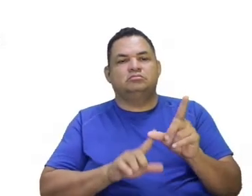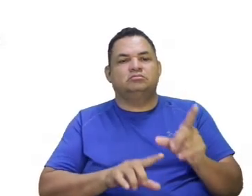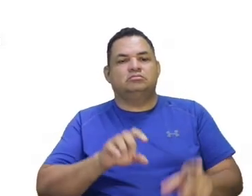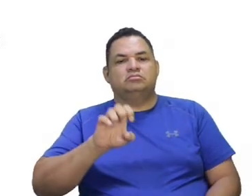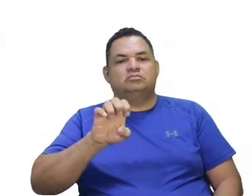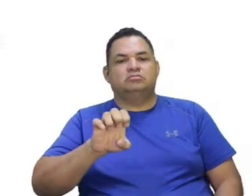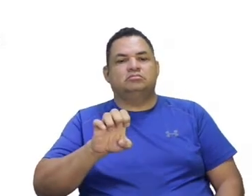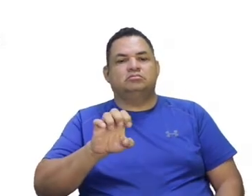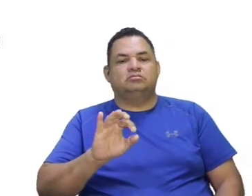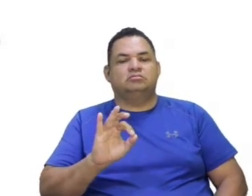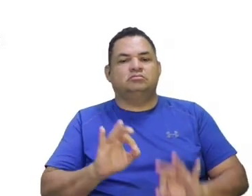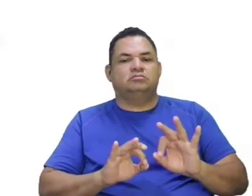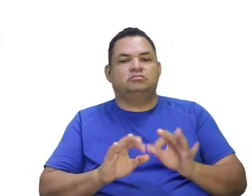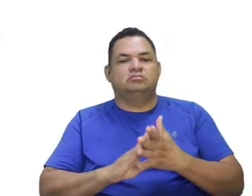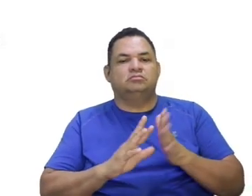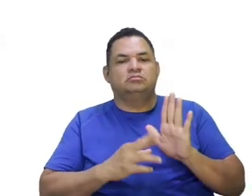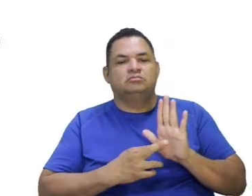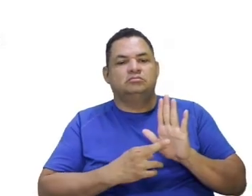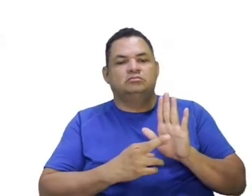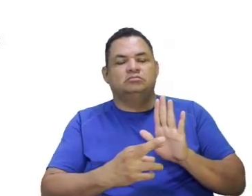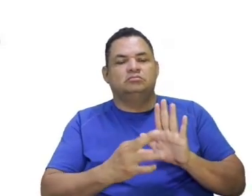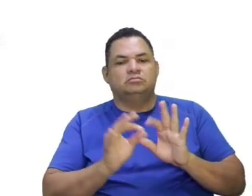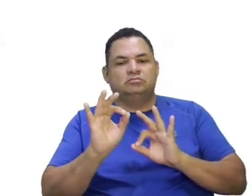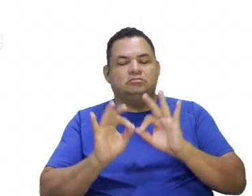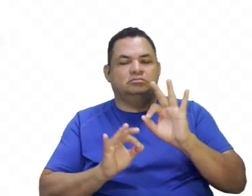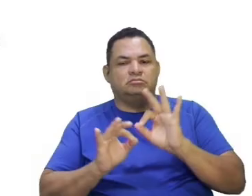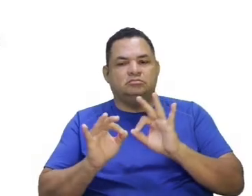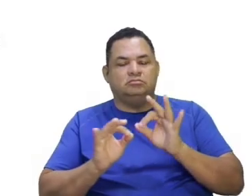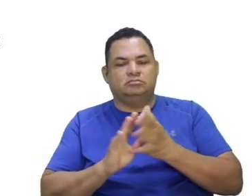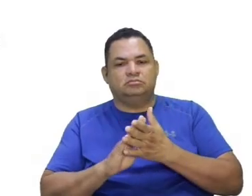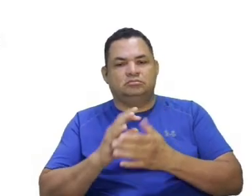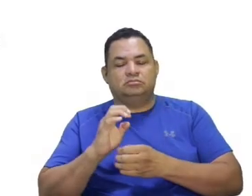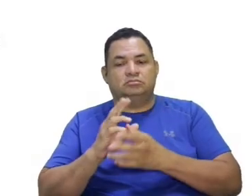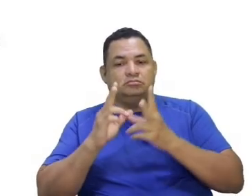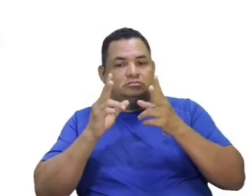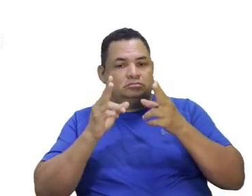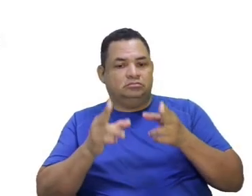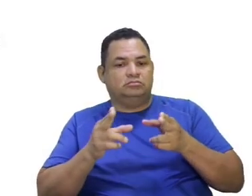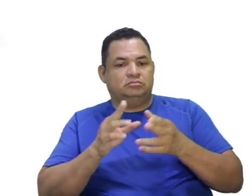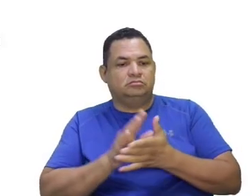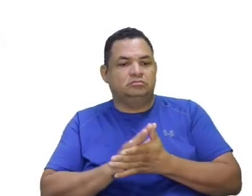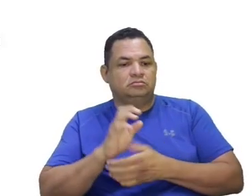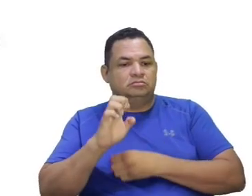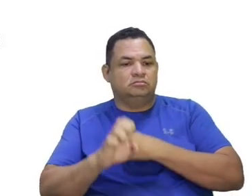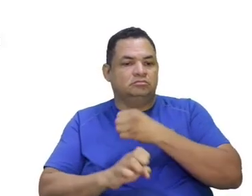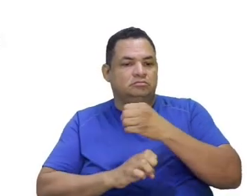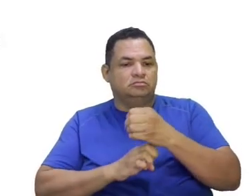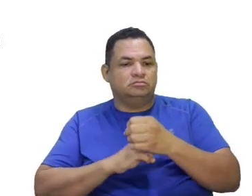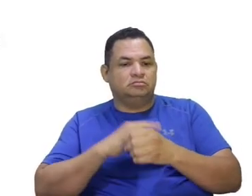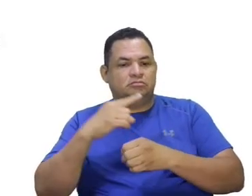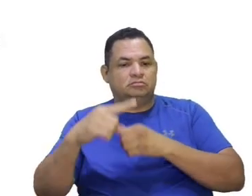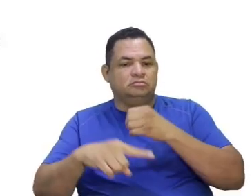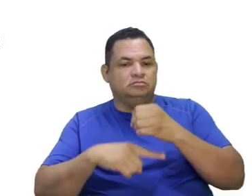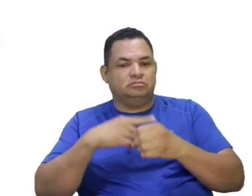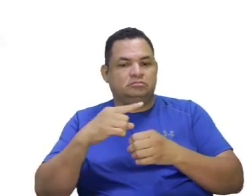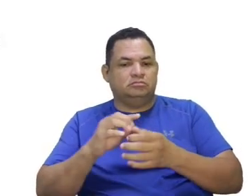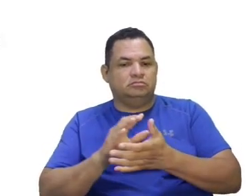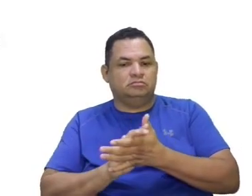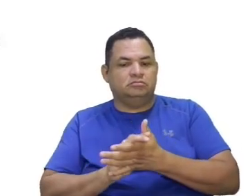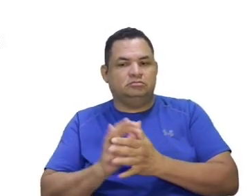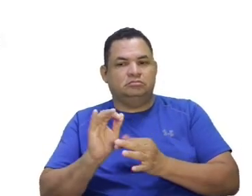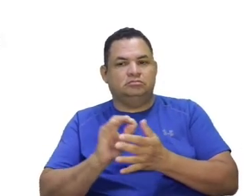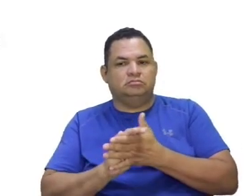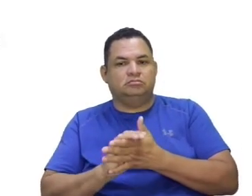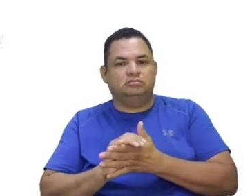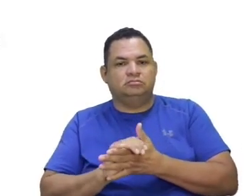fala. Ele fala que ele apresenta a configuração eletrônica semelhante ao átomo de enxofre. e o número